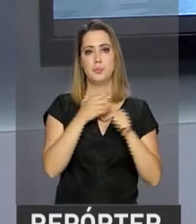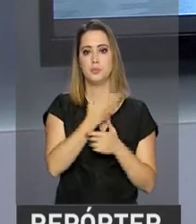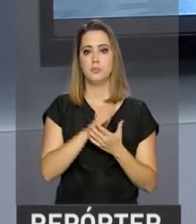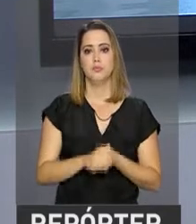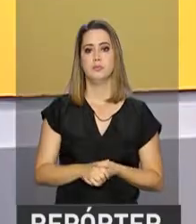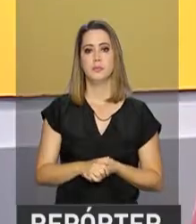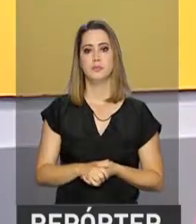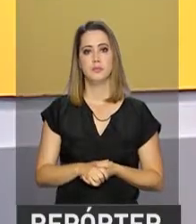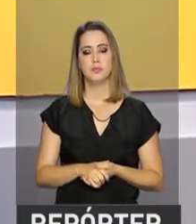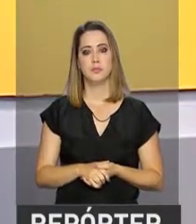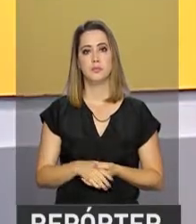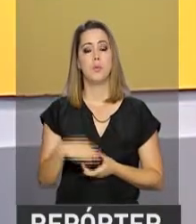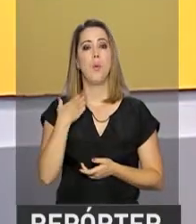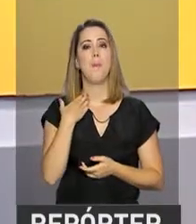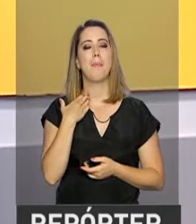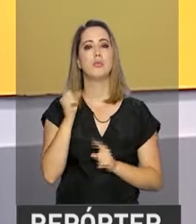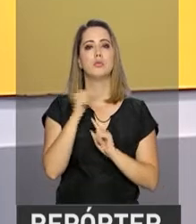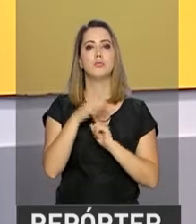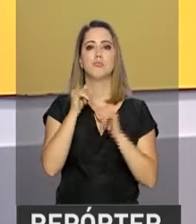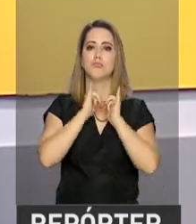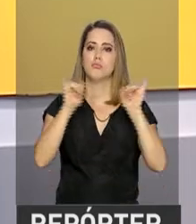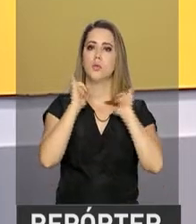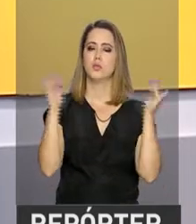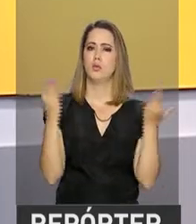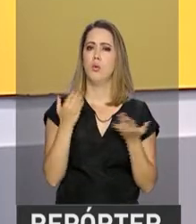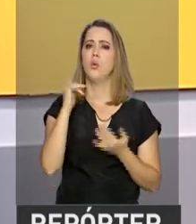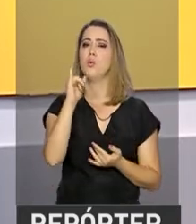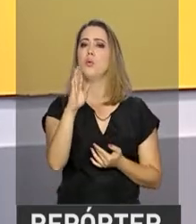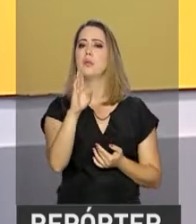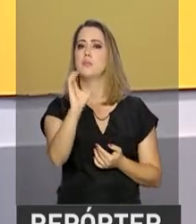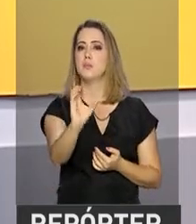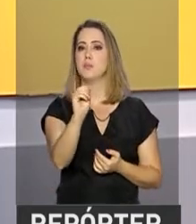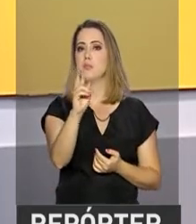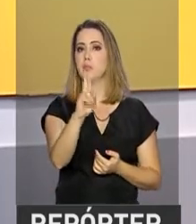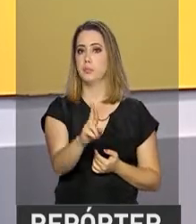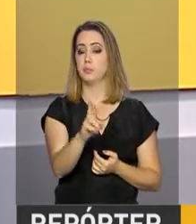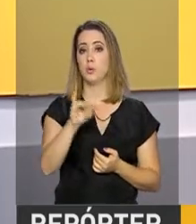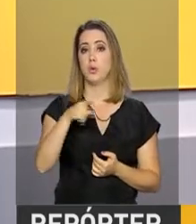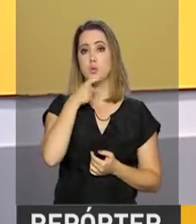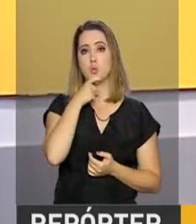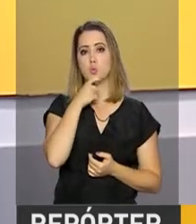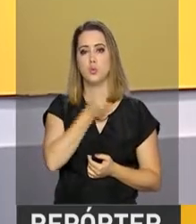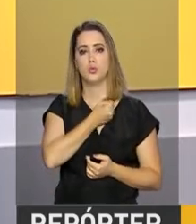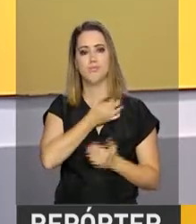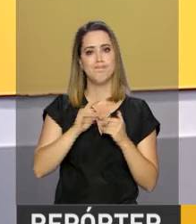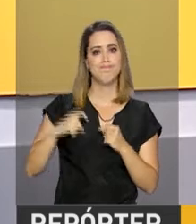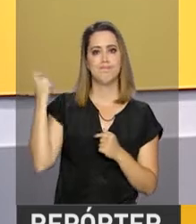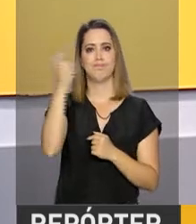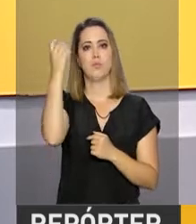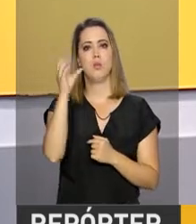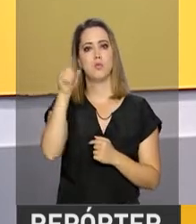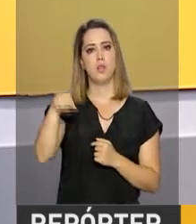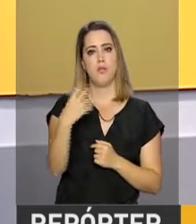você o banco central divulgou hoje o índice de atividade econômica ibc-br em julho o indicador registrou alta de